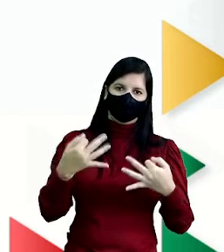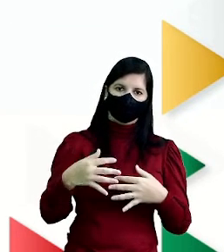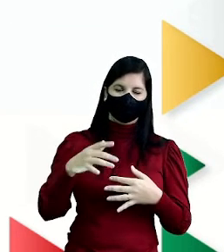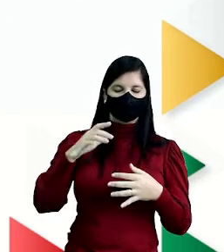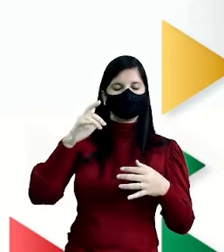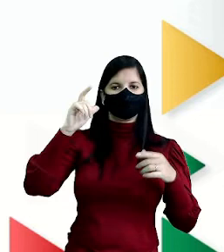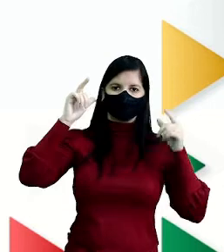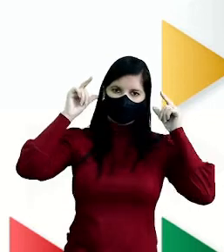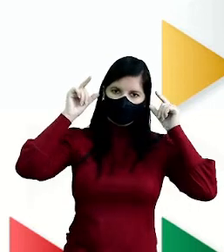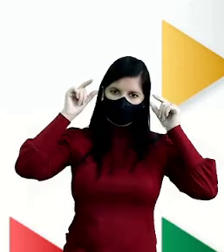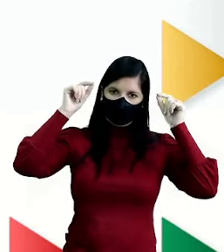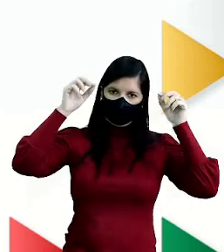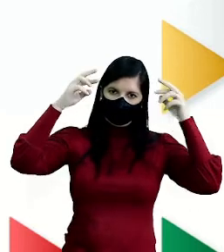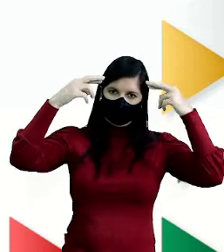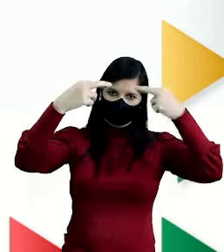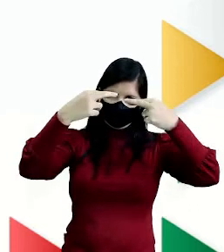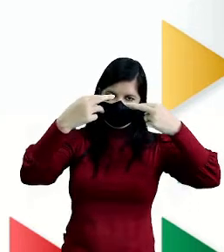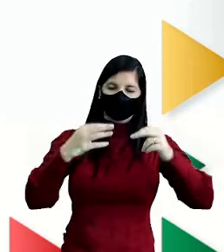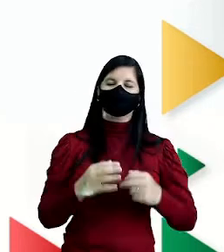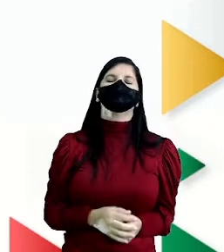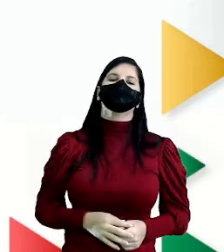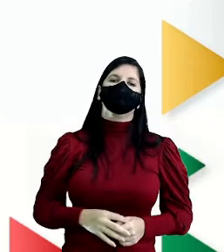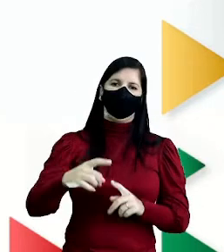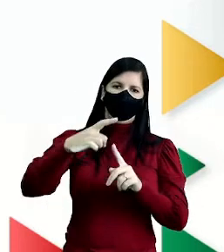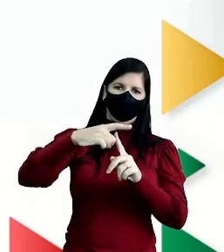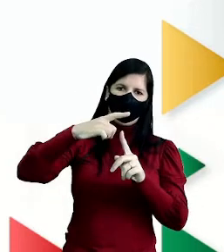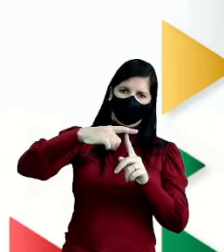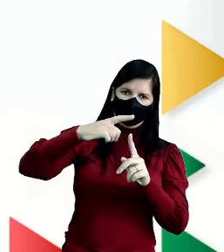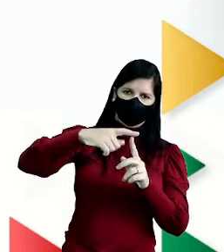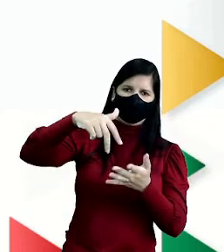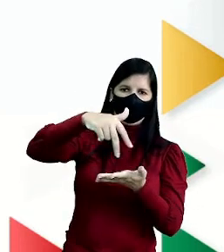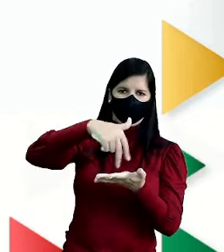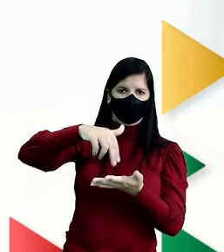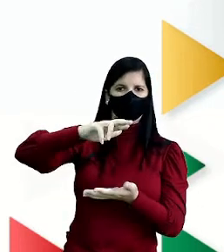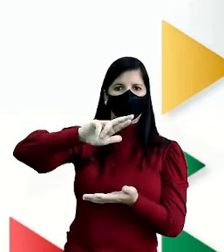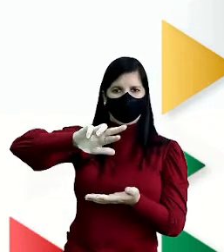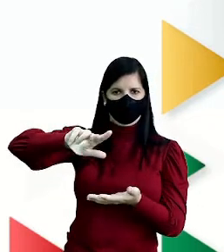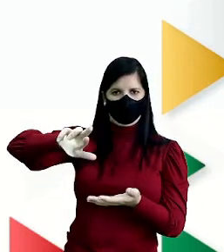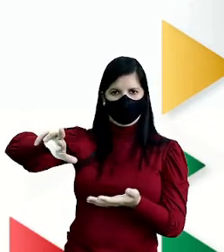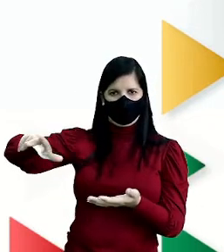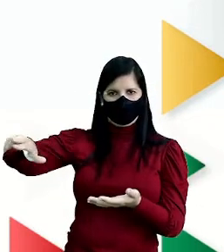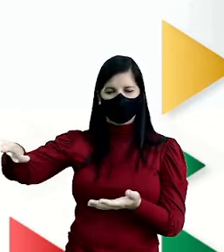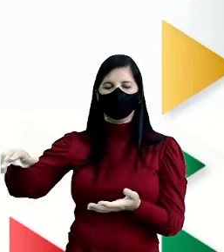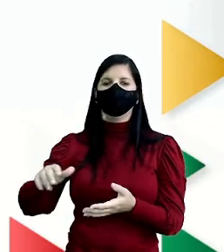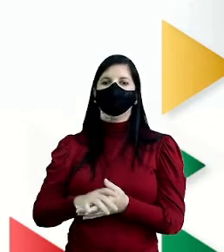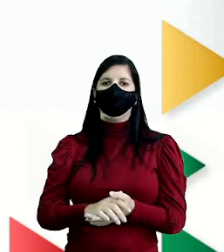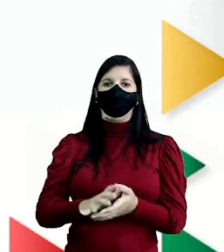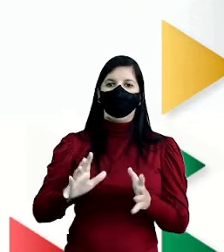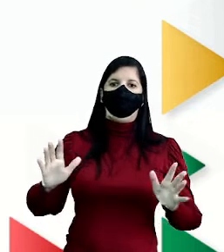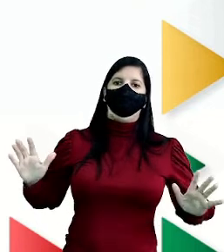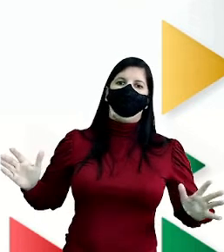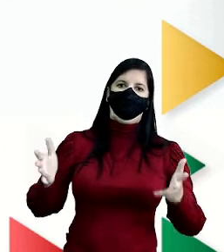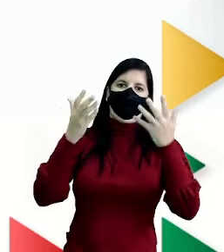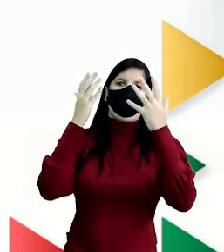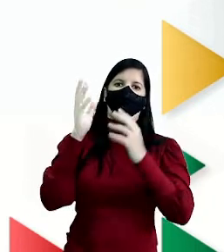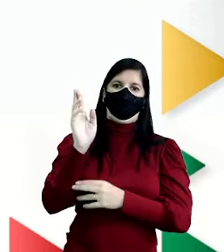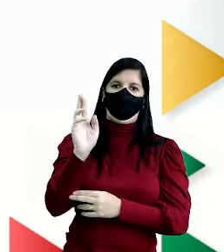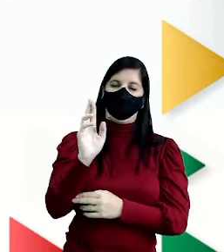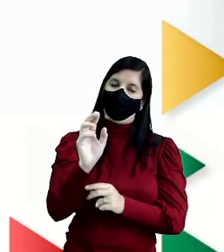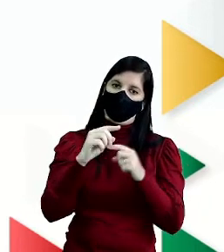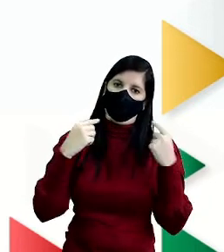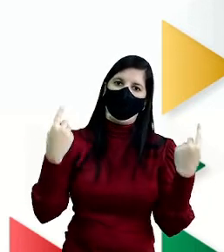Grécia. Havia inúmeros tipos de dança na Grécia Antiga, né, realizadas em cerimônias religiosas ou em